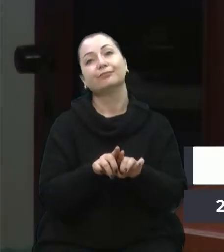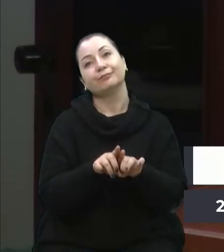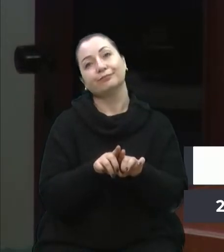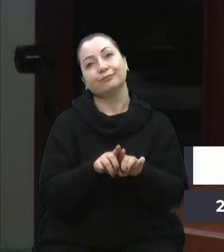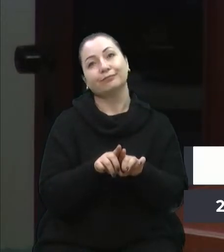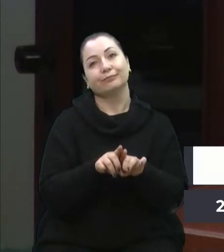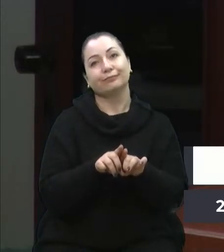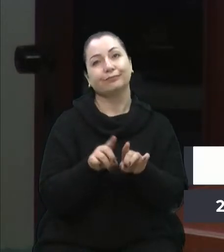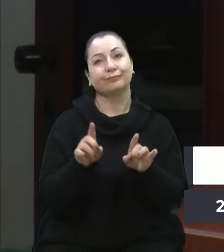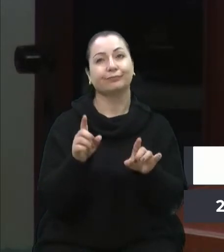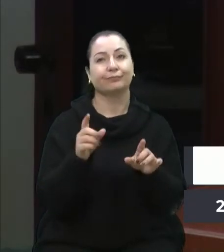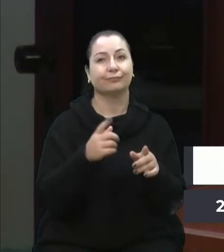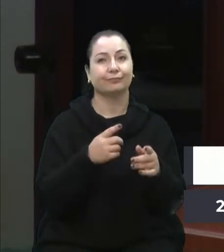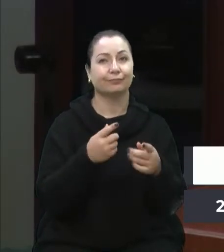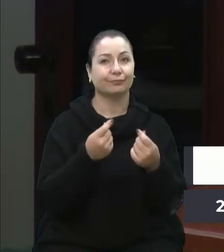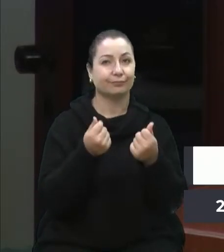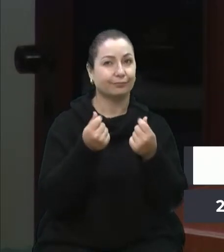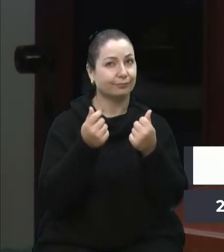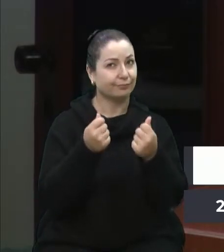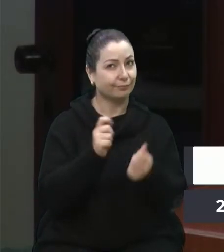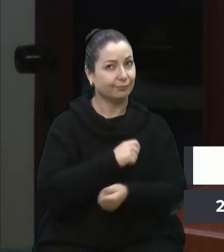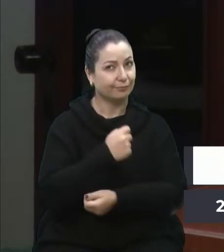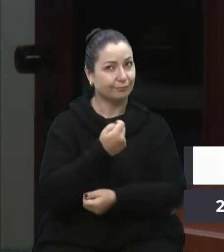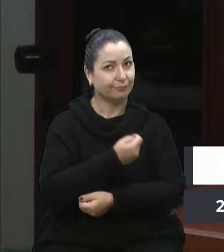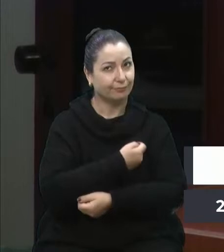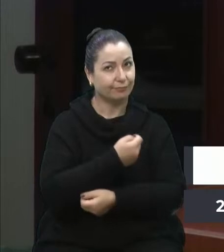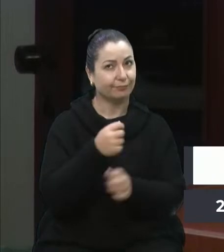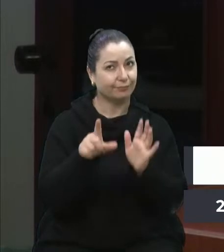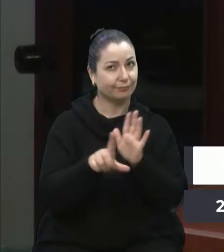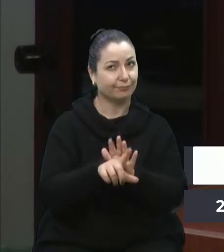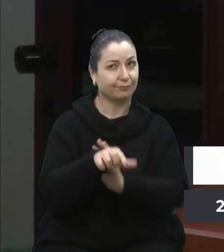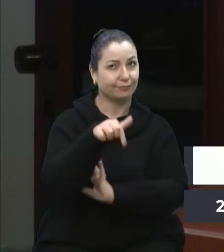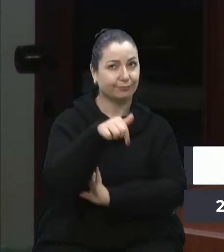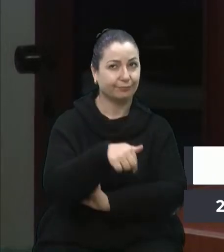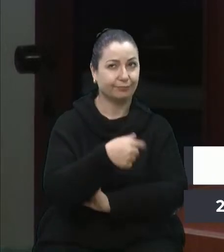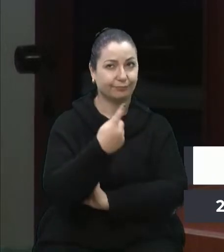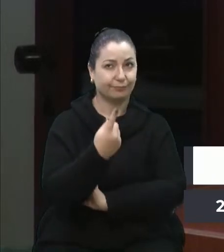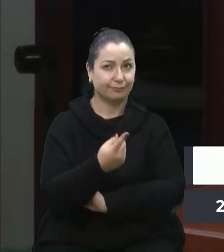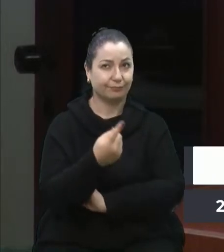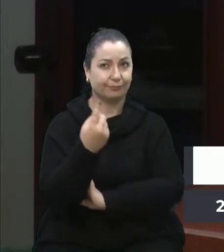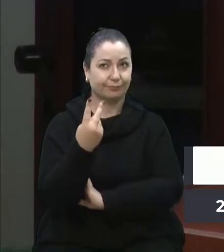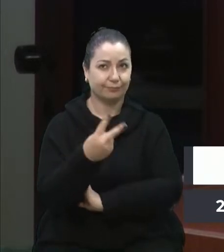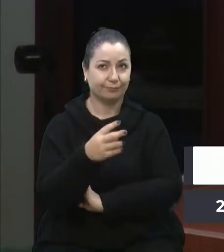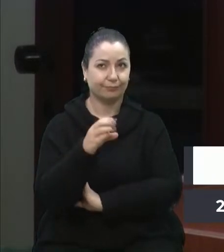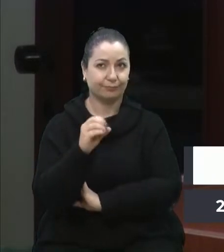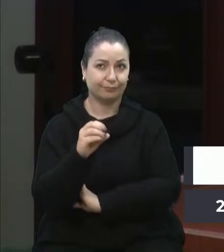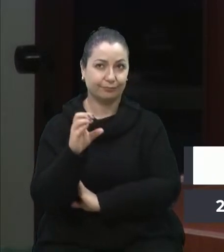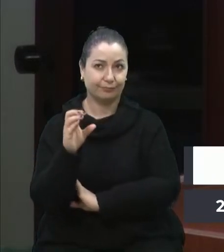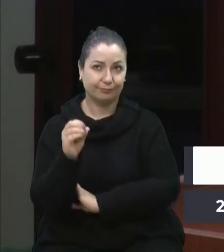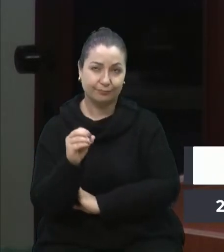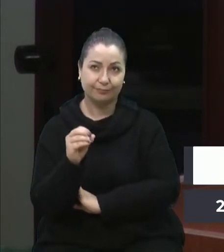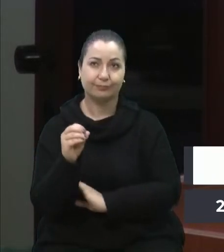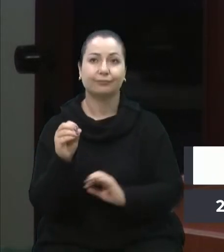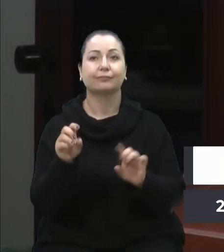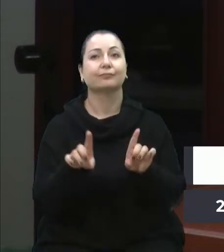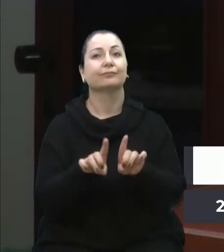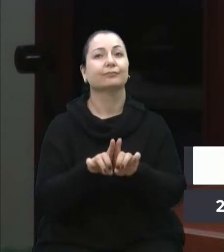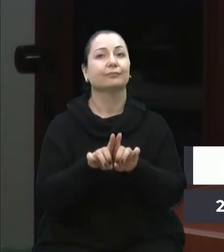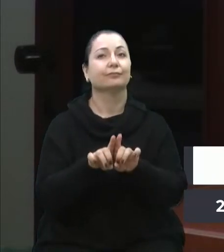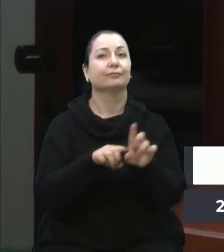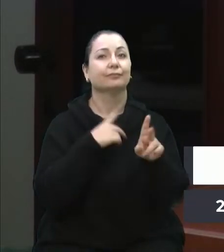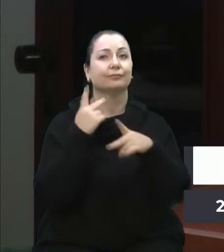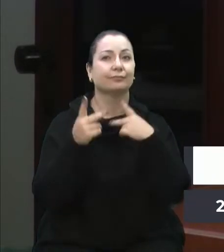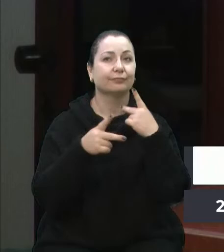Lei de Responsabilidade Fiscal, Lei Complementar número 101/2000, a matéria também entrevê fazer-se pautada nos ditames daquele compêndio, não